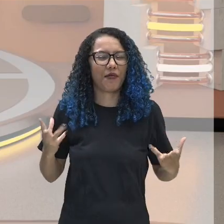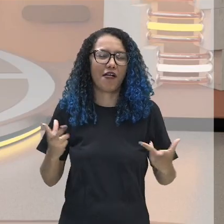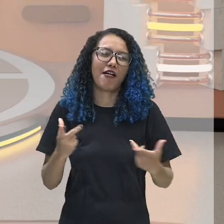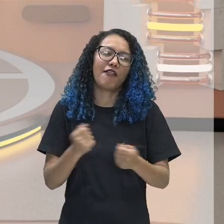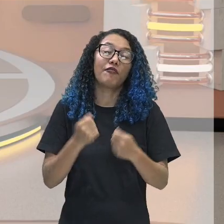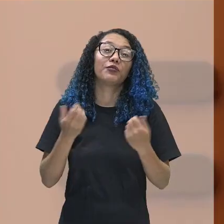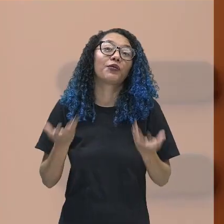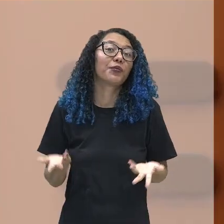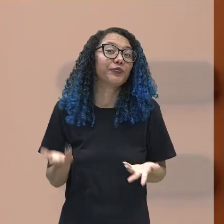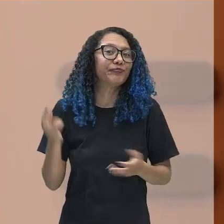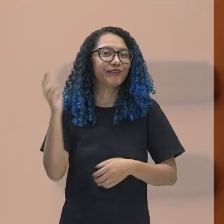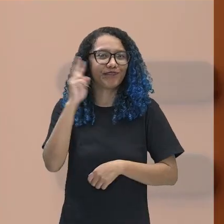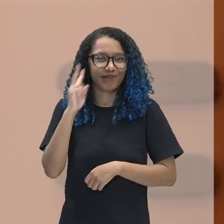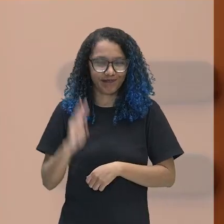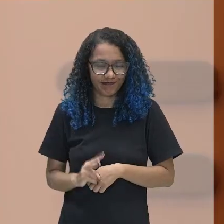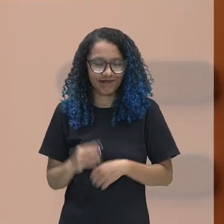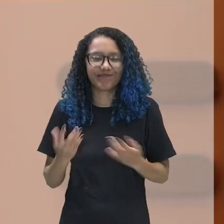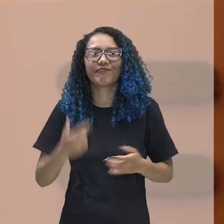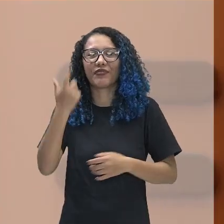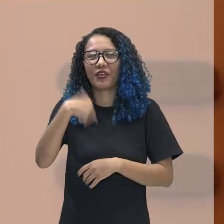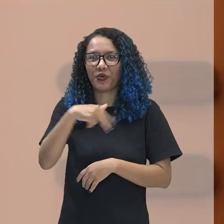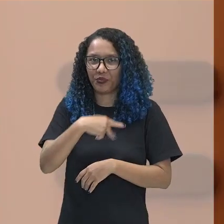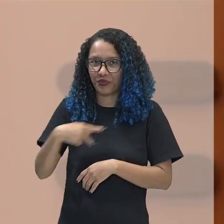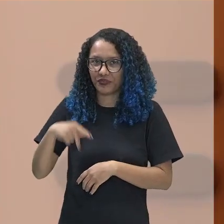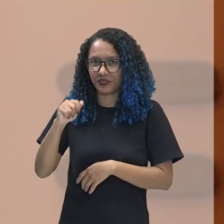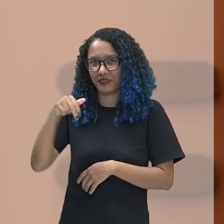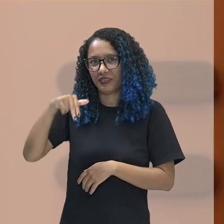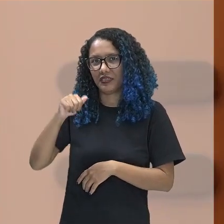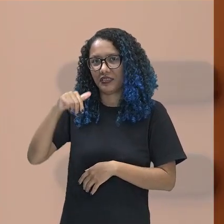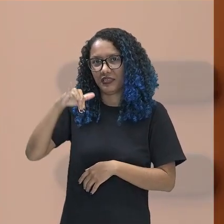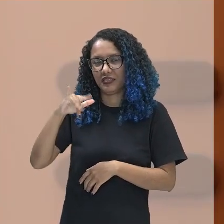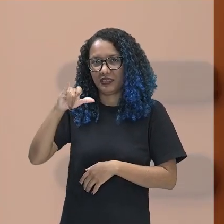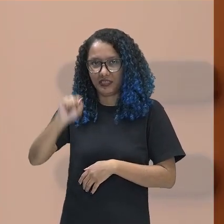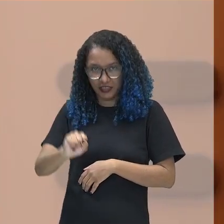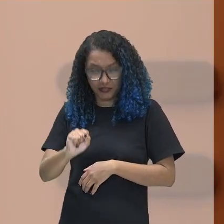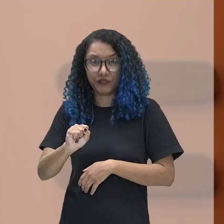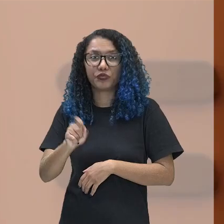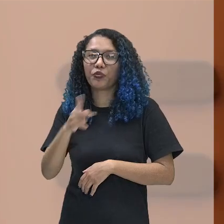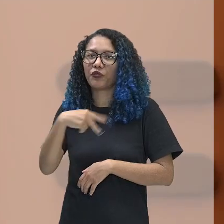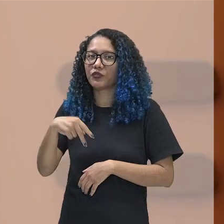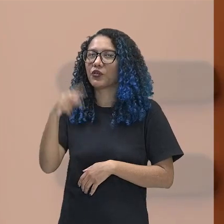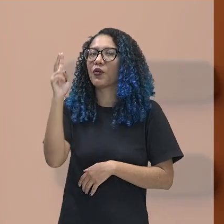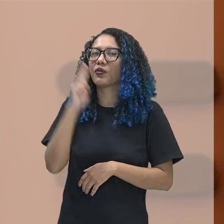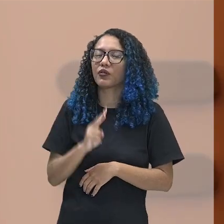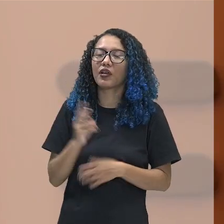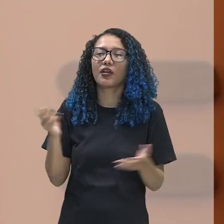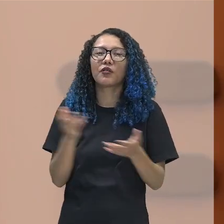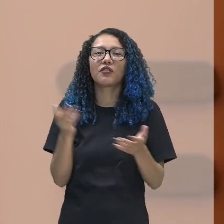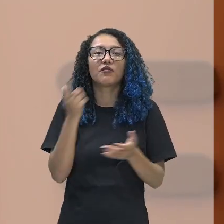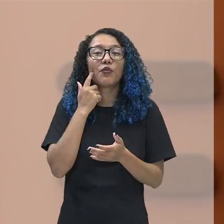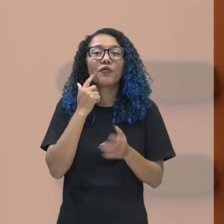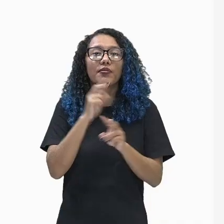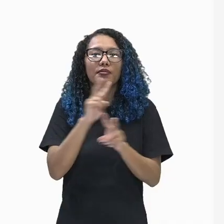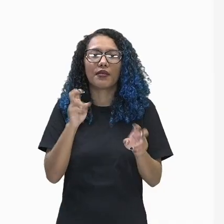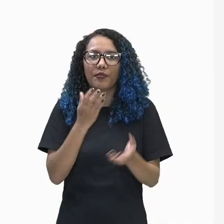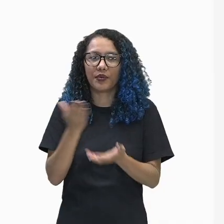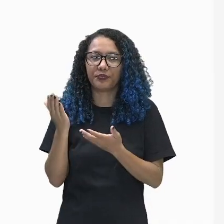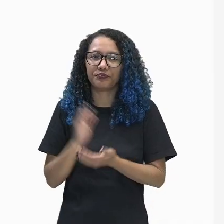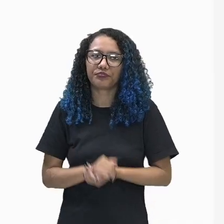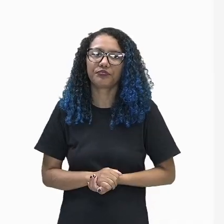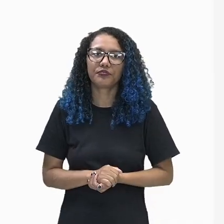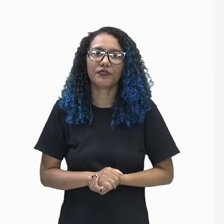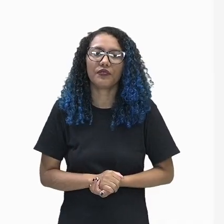é a História. Eu sou o professor Ananias Carvalho, seu professor de História, então vamos lá ao tema de nossa aula. Vamos lá,